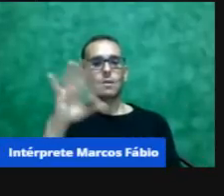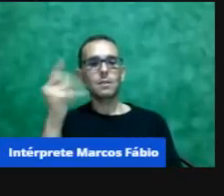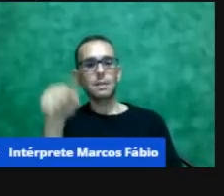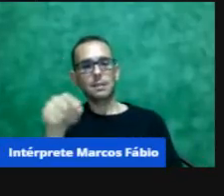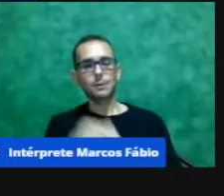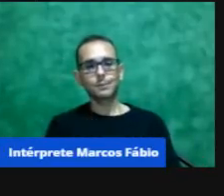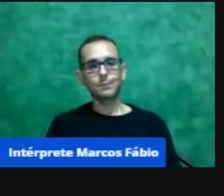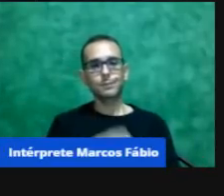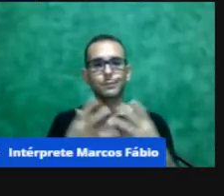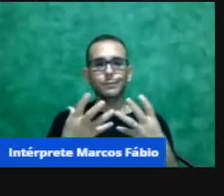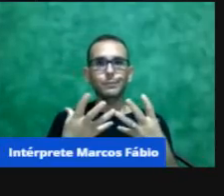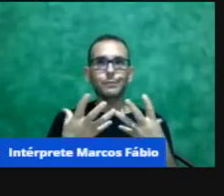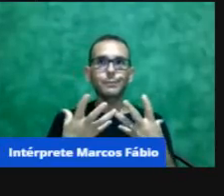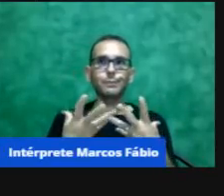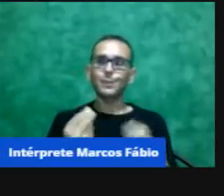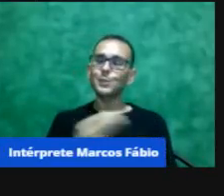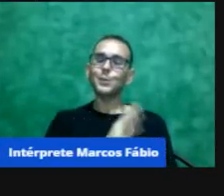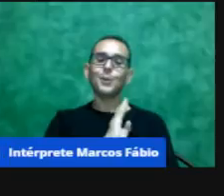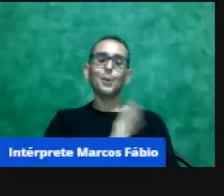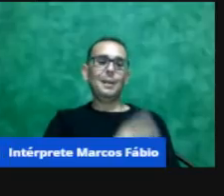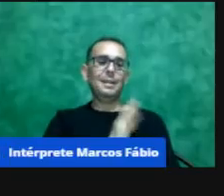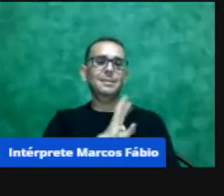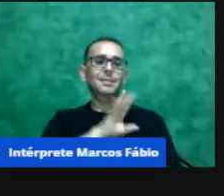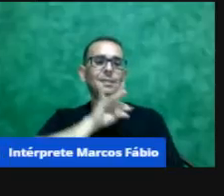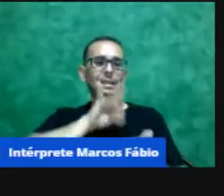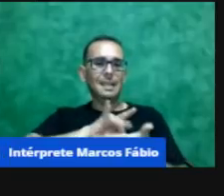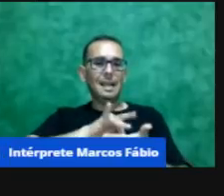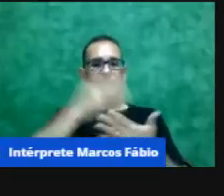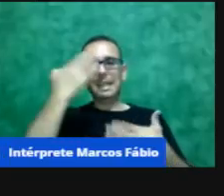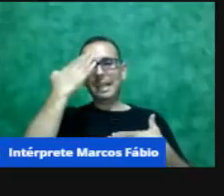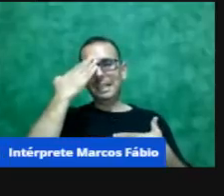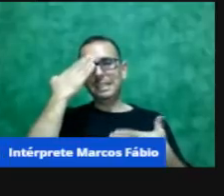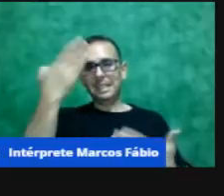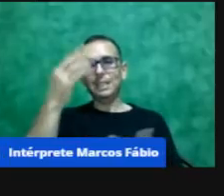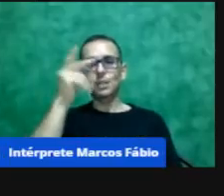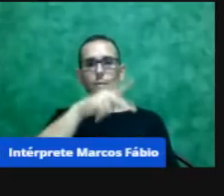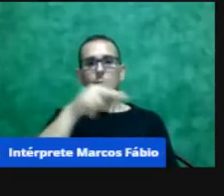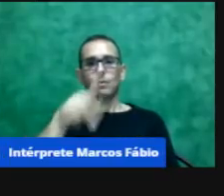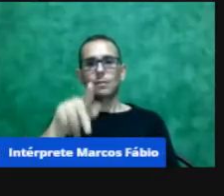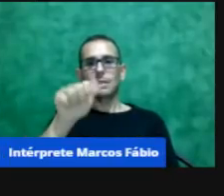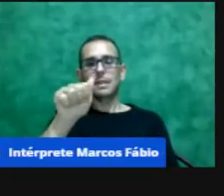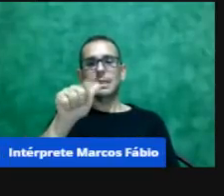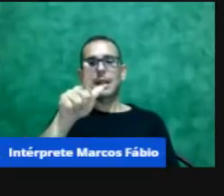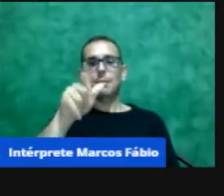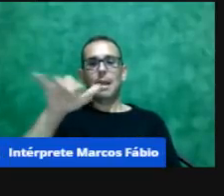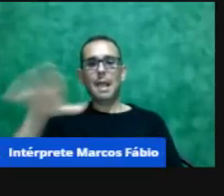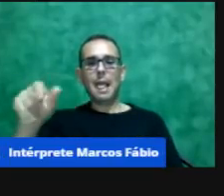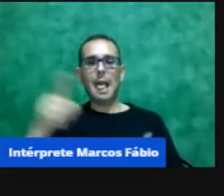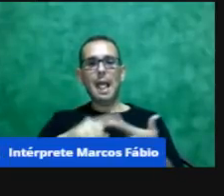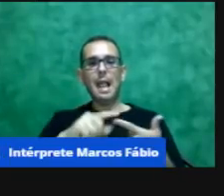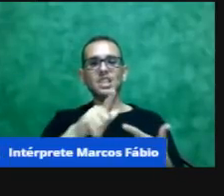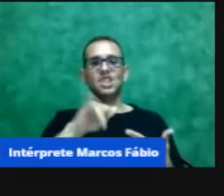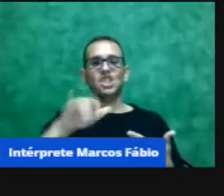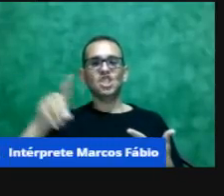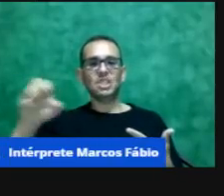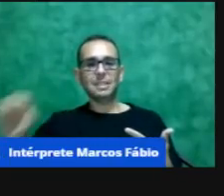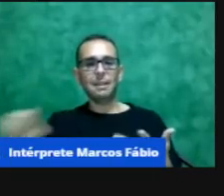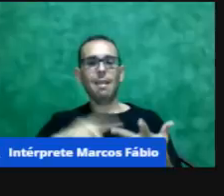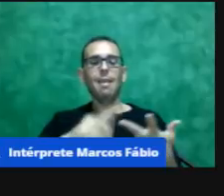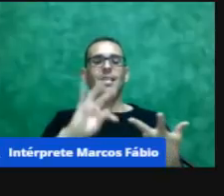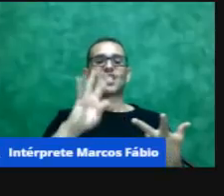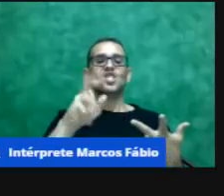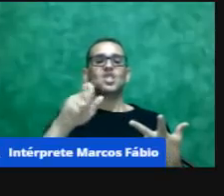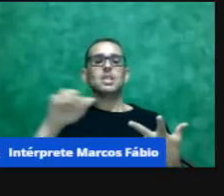Então, assim, muito de coração mesmo, agradecer a professora Gabriela Morales, o professor Gildinei Penaves